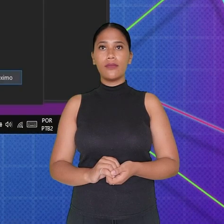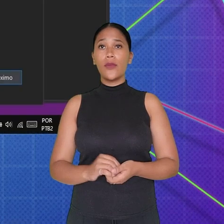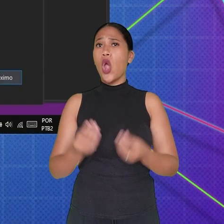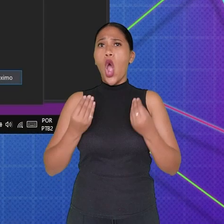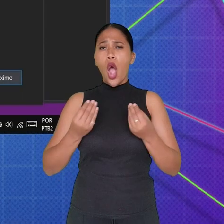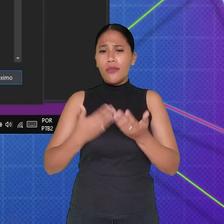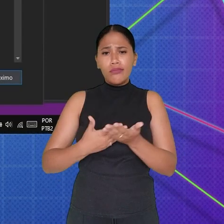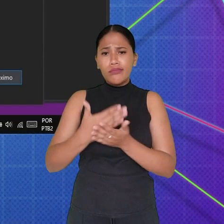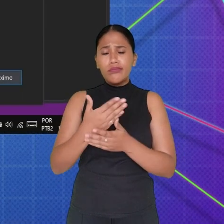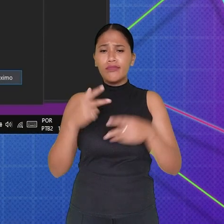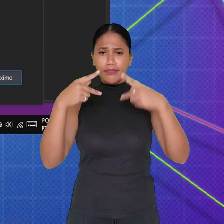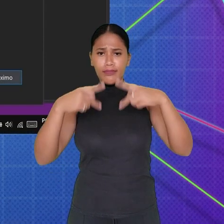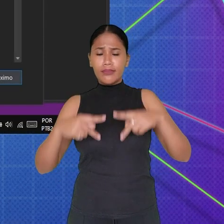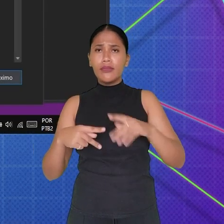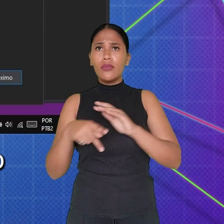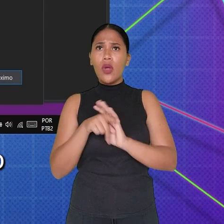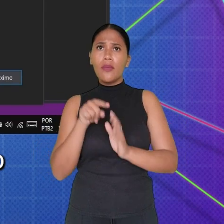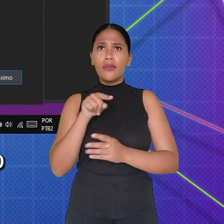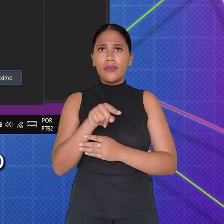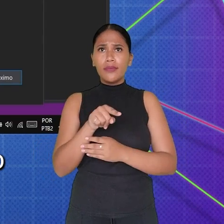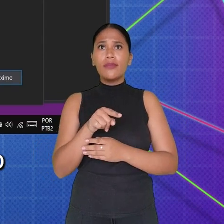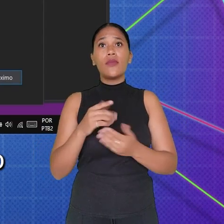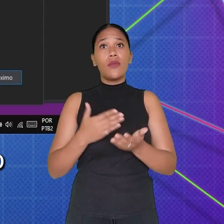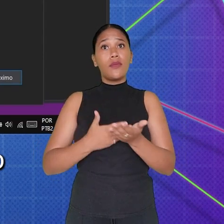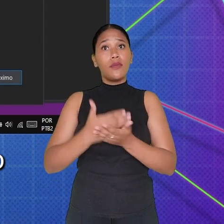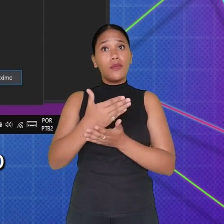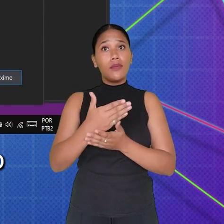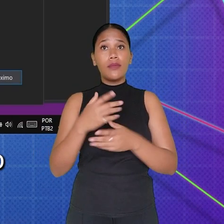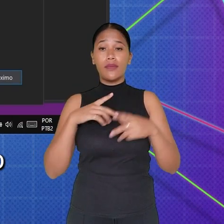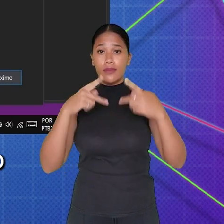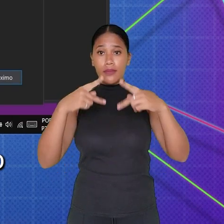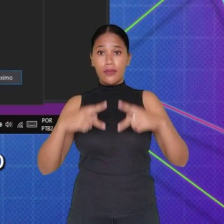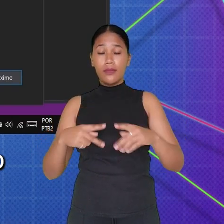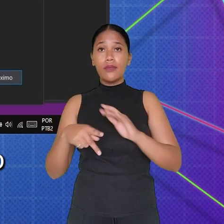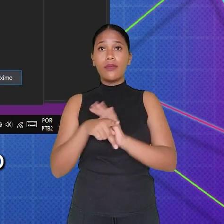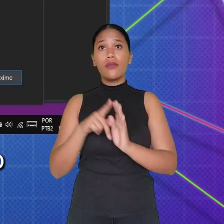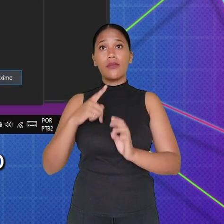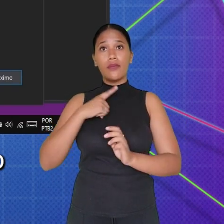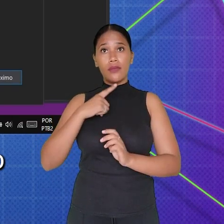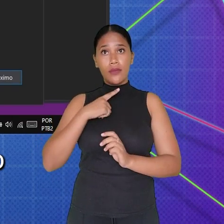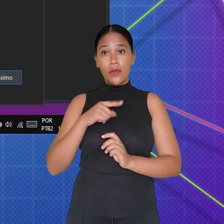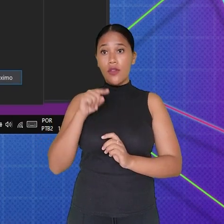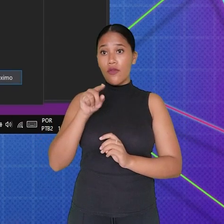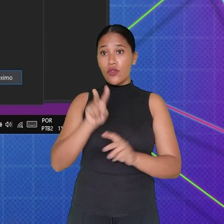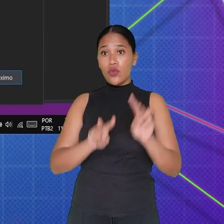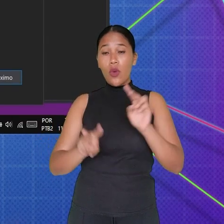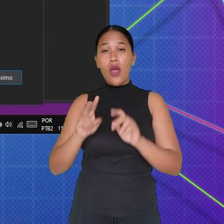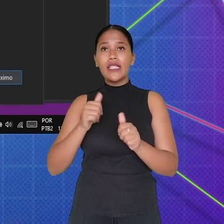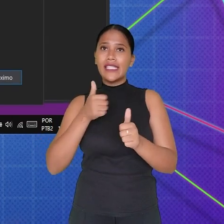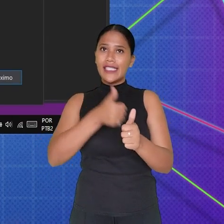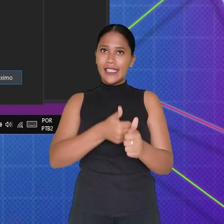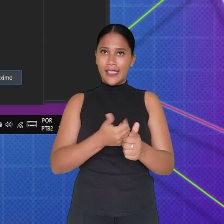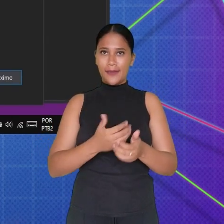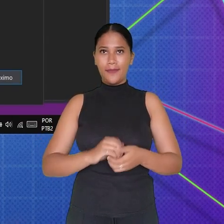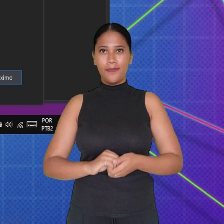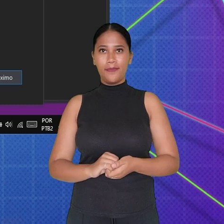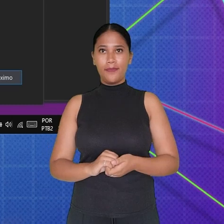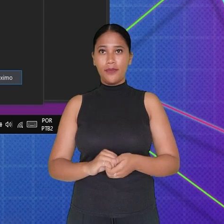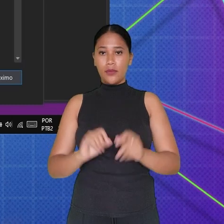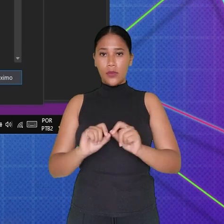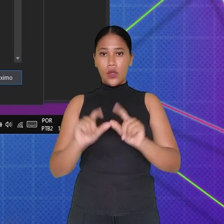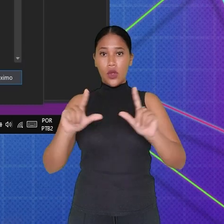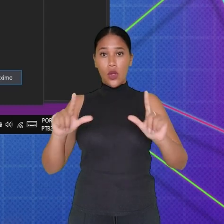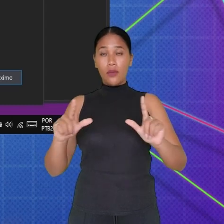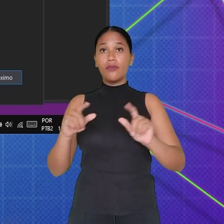File, New e Project. Selecione a linguagem da programação desejada, como C#, e o modelo de projeto, como